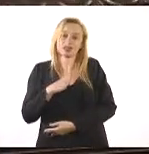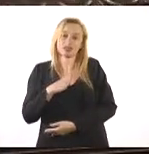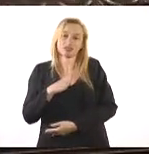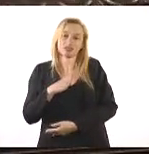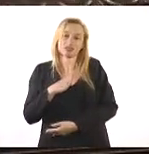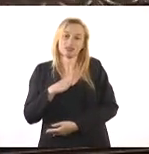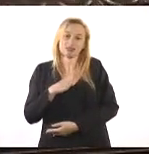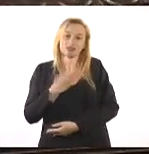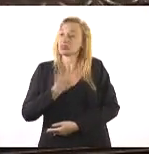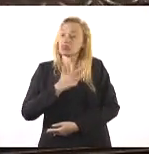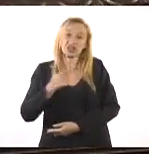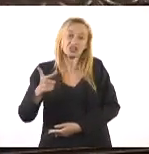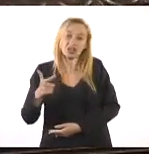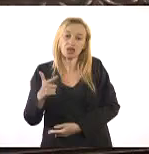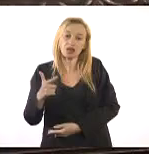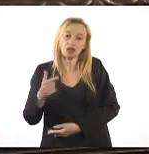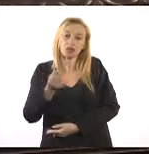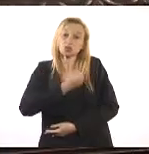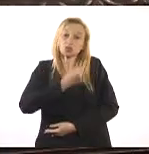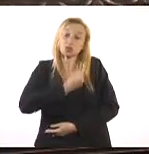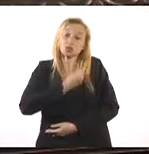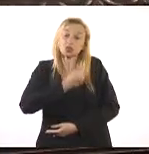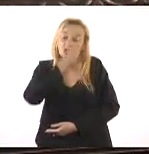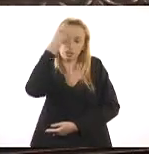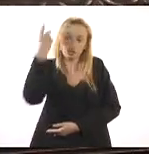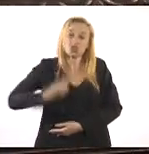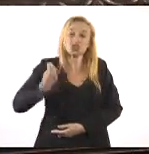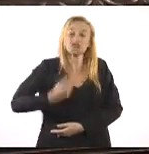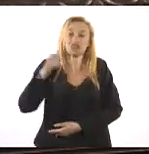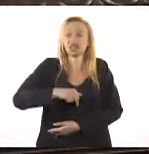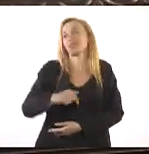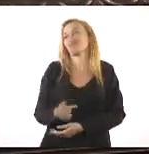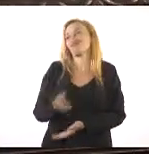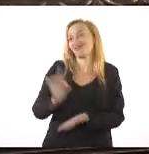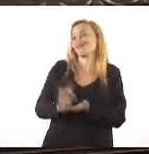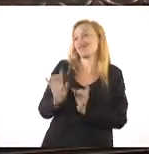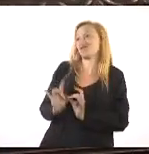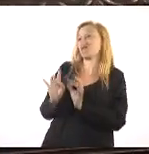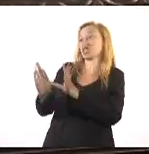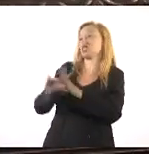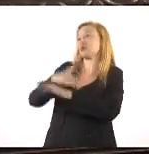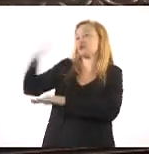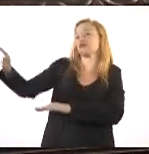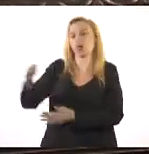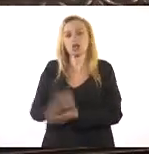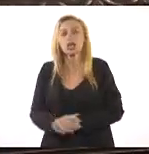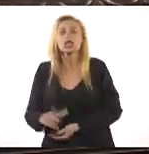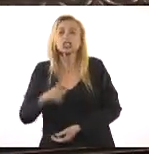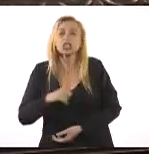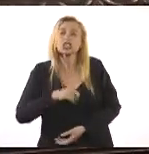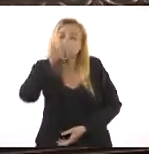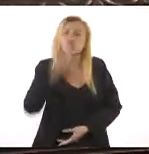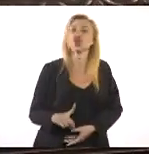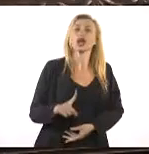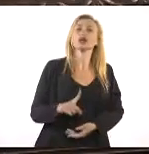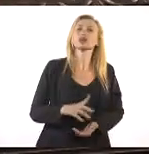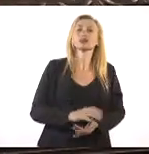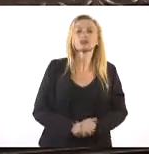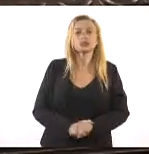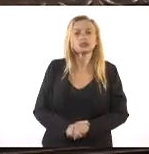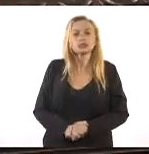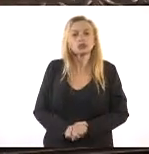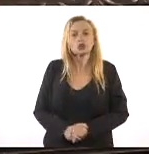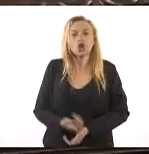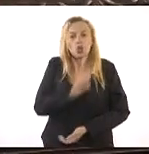para a população, né? Vai ser exportada. Então nós tínhamos que estar garantindo, o